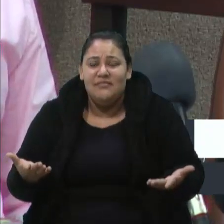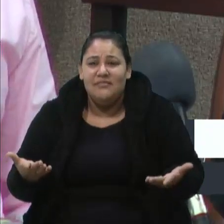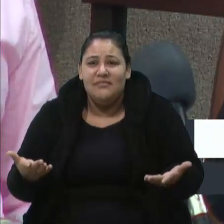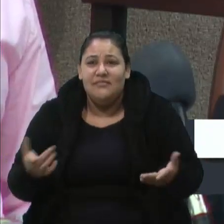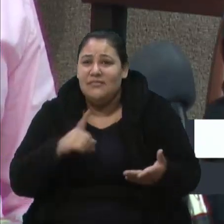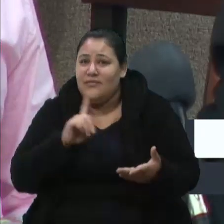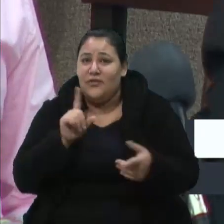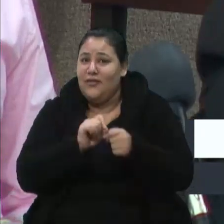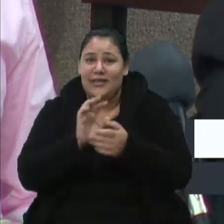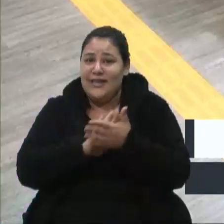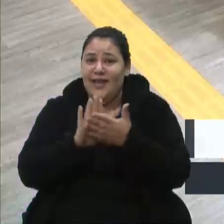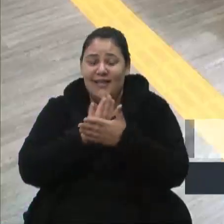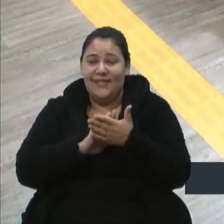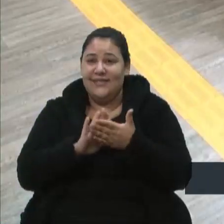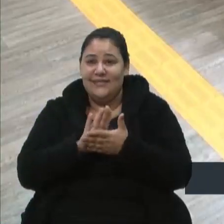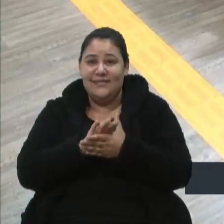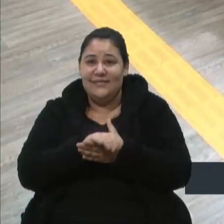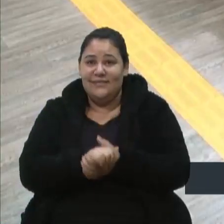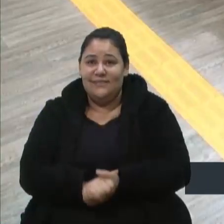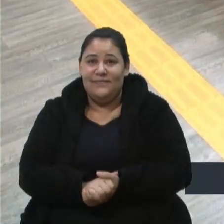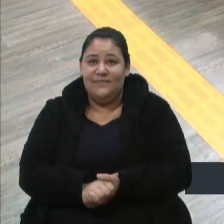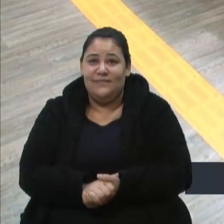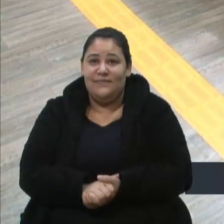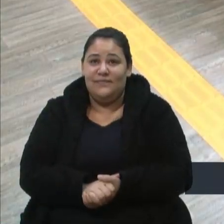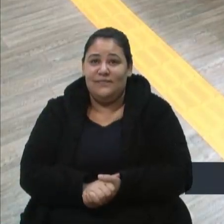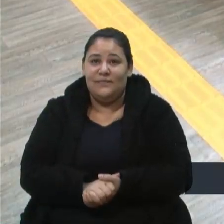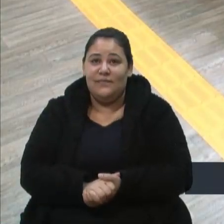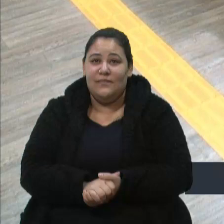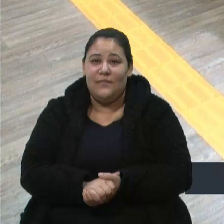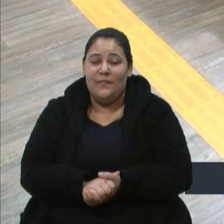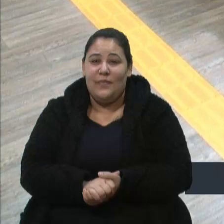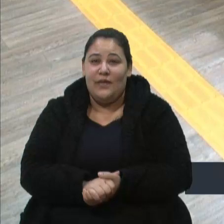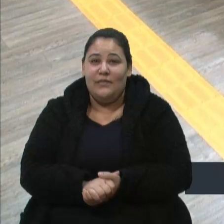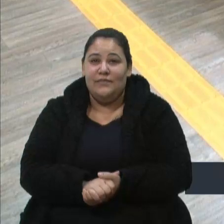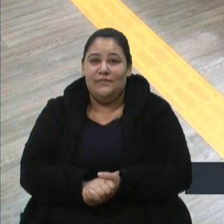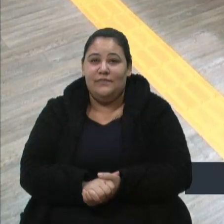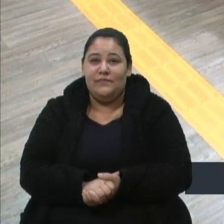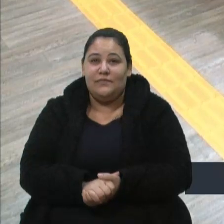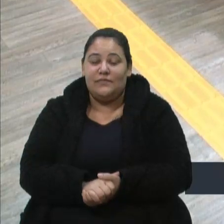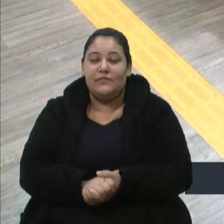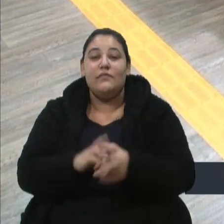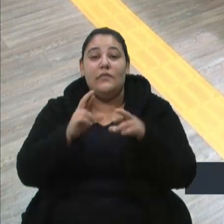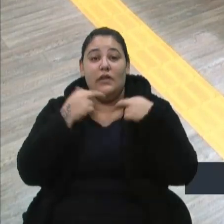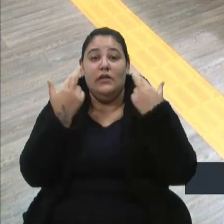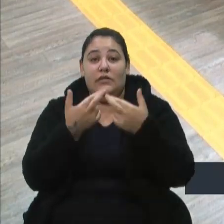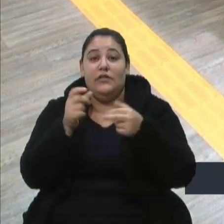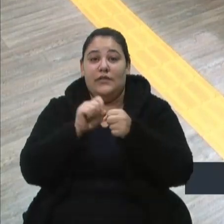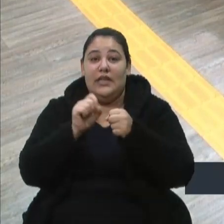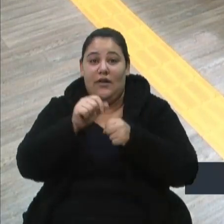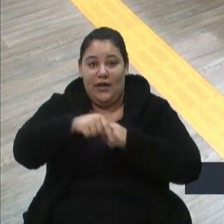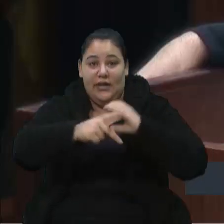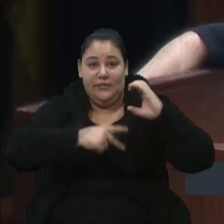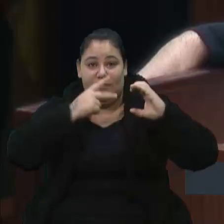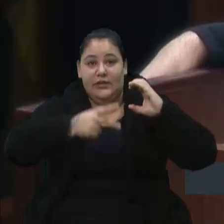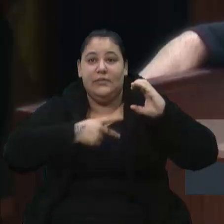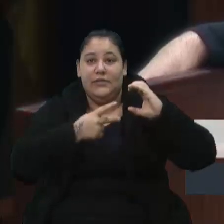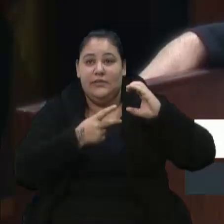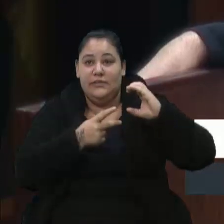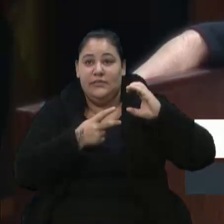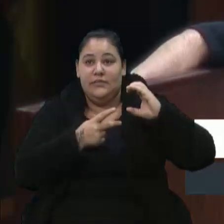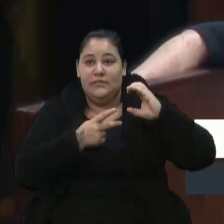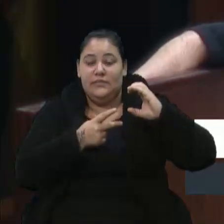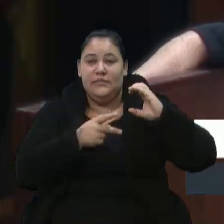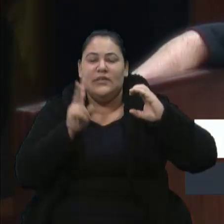tá? Obrigado, vereador. Mas assim, ó, vereador, naquela reunião que fizeram aqui na Câmara,